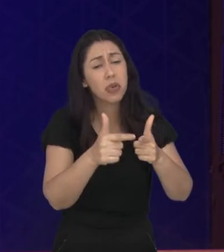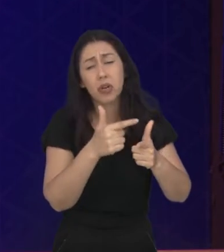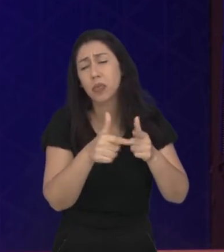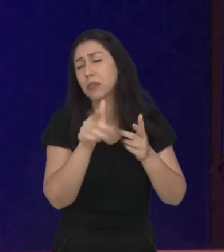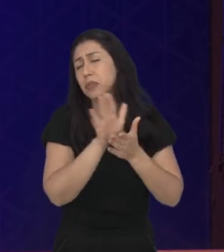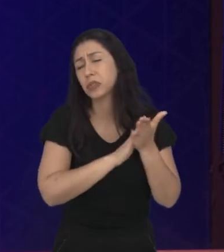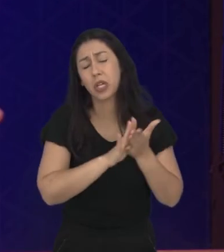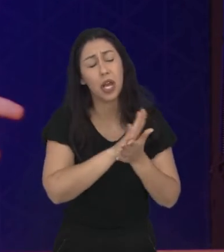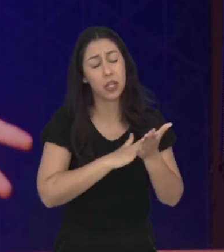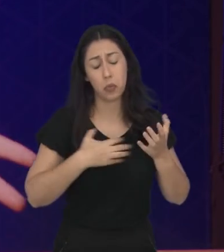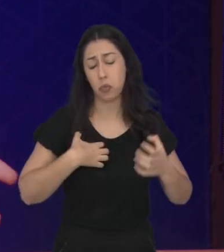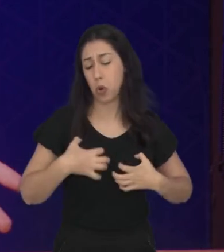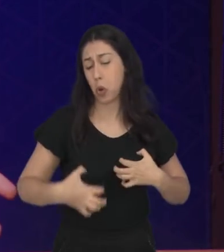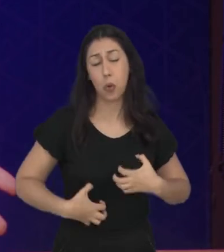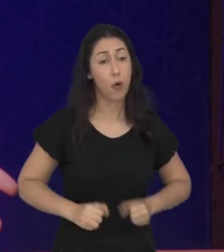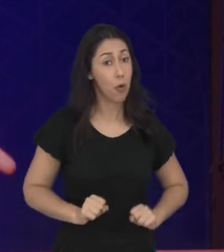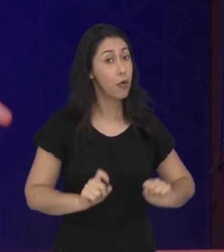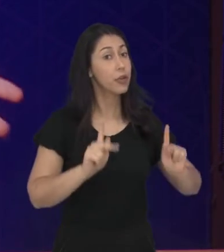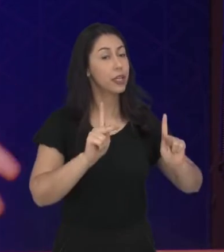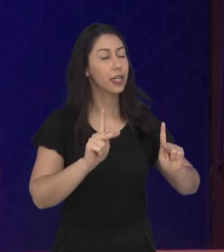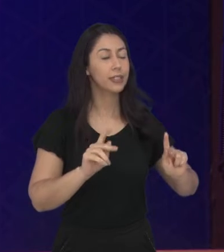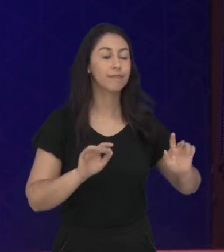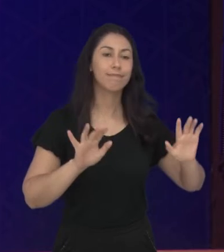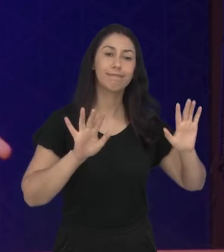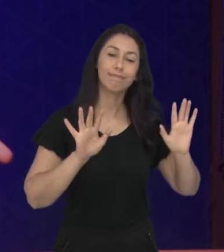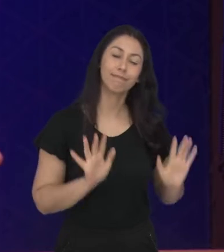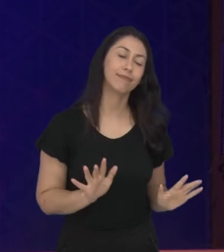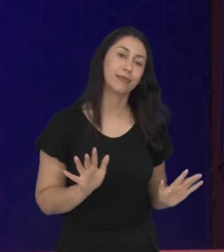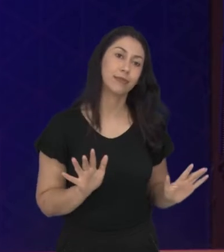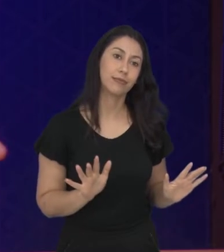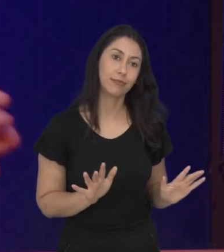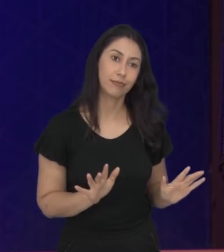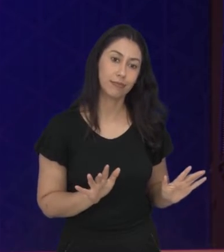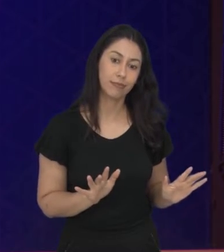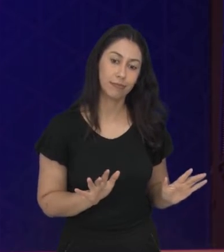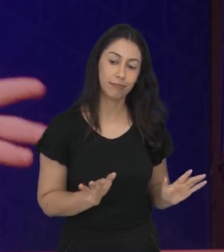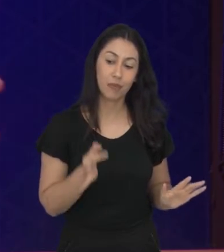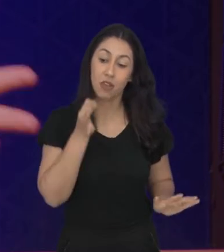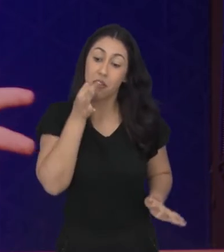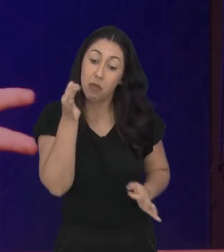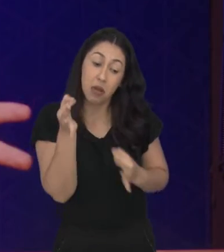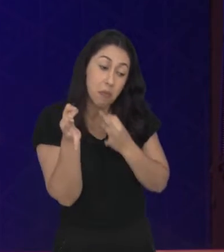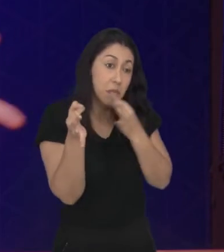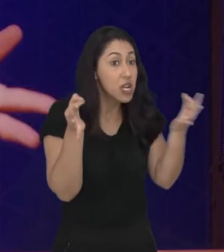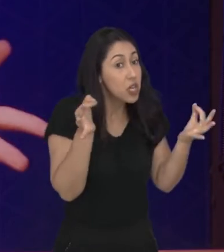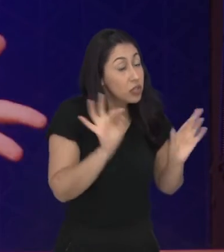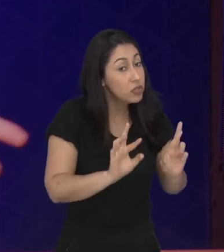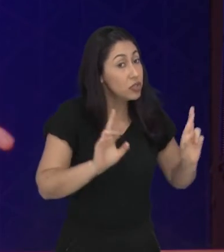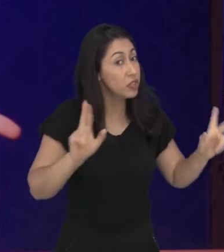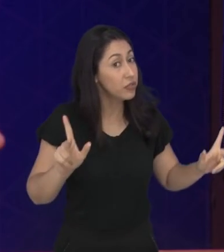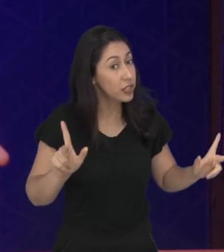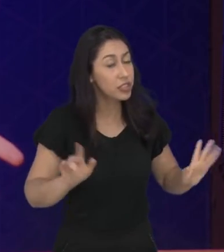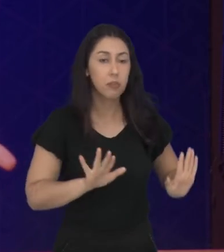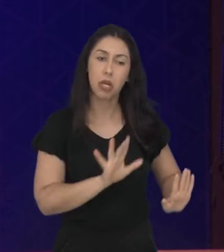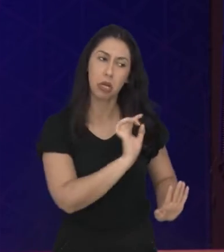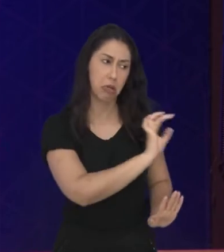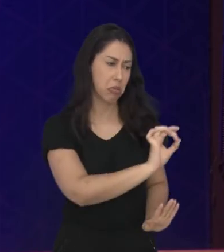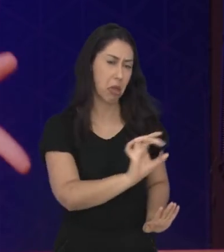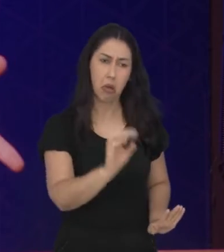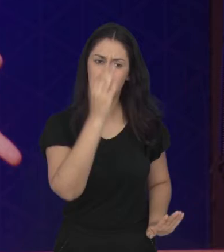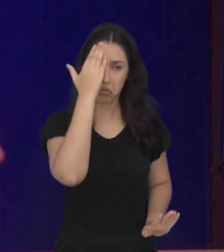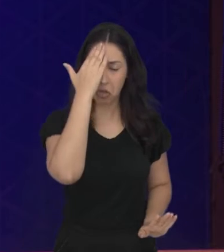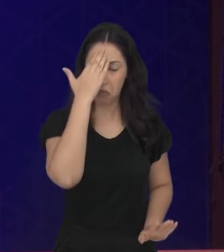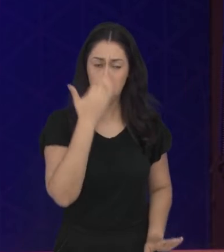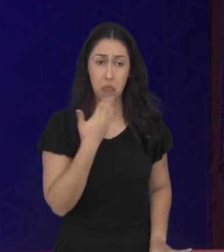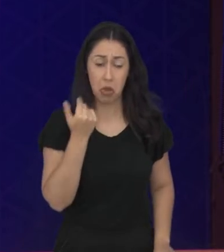né, o seu próprio funcionamento. Mas existem controvérsias, né? E eu acho que daí cada pessoa vai saber o que é melhor